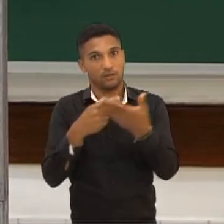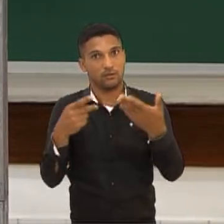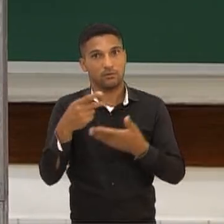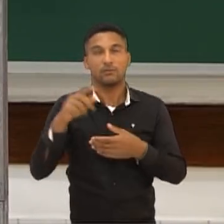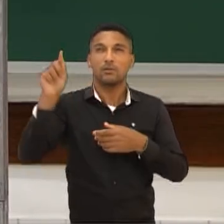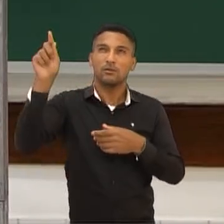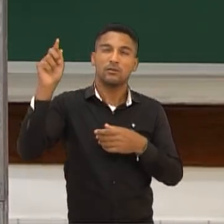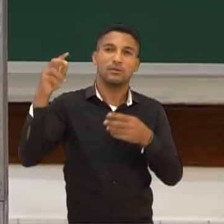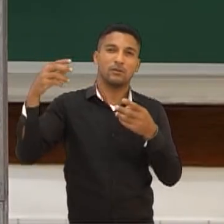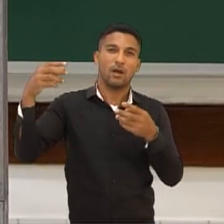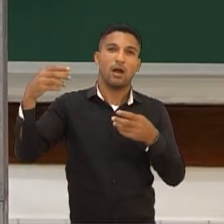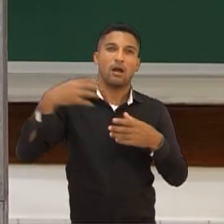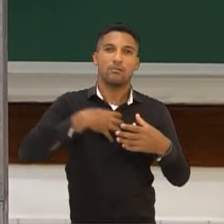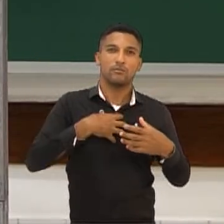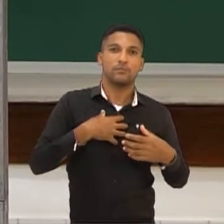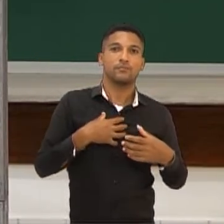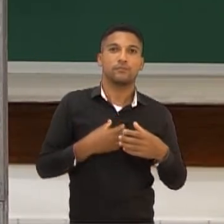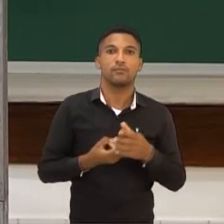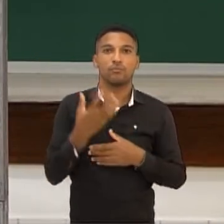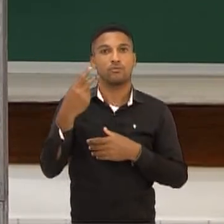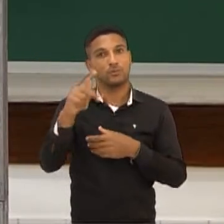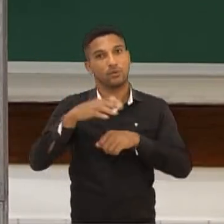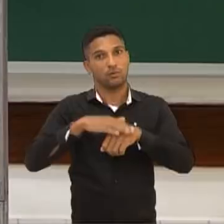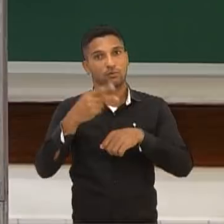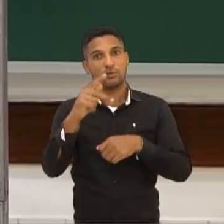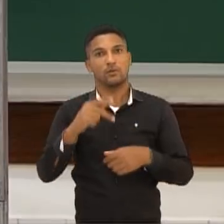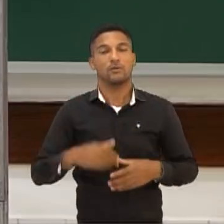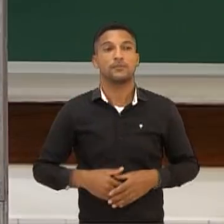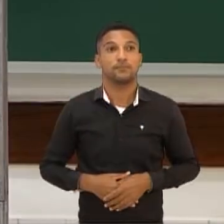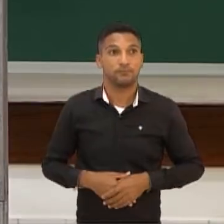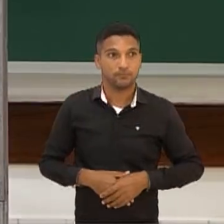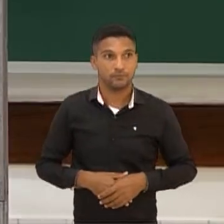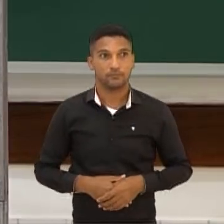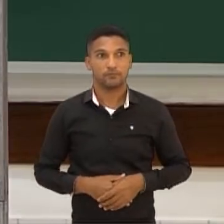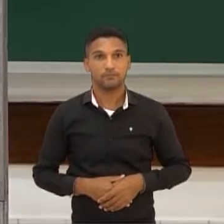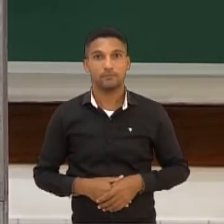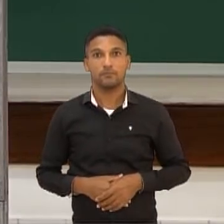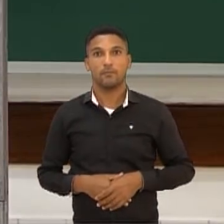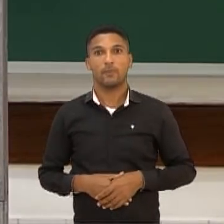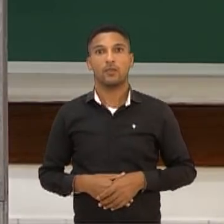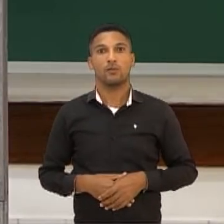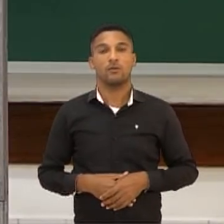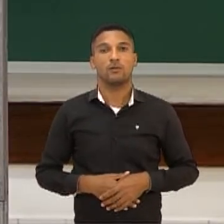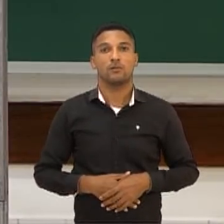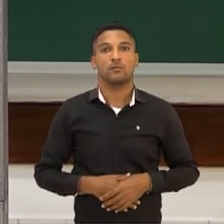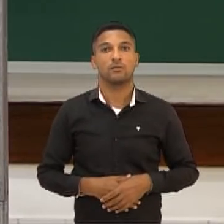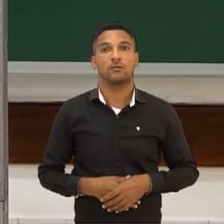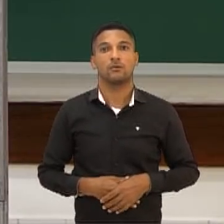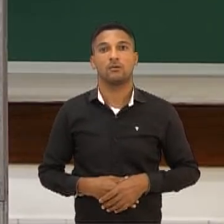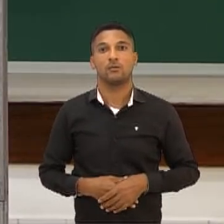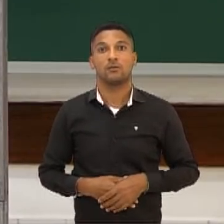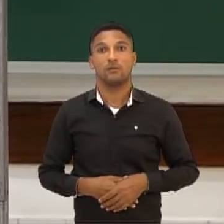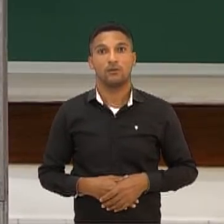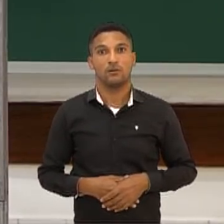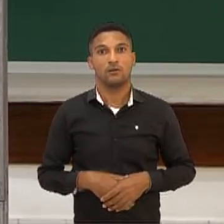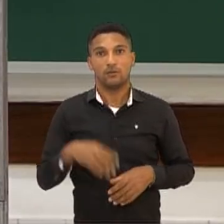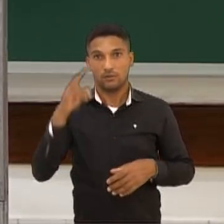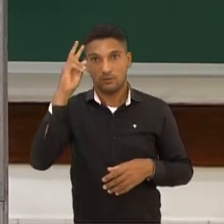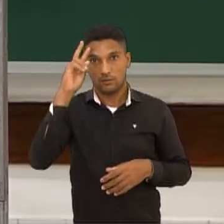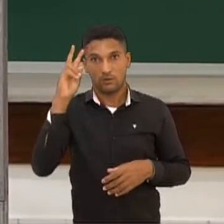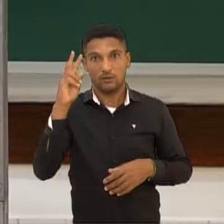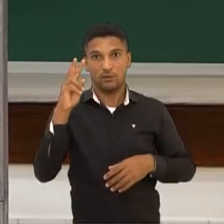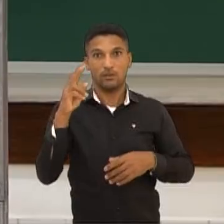anterior, a gente falou um pouquinho sobre poética, né, pessoal? E a gente vai falar mais hoje, tá? Até a professora trouxe, né, a boneca Flora,